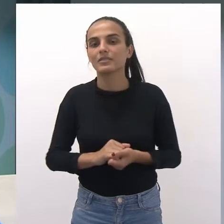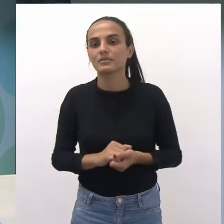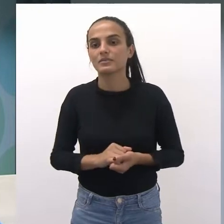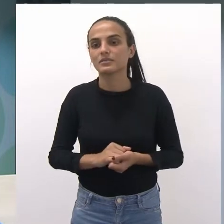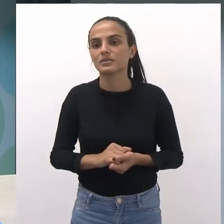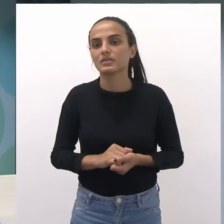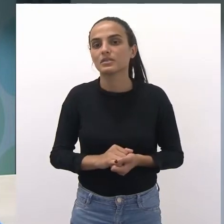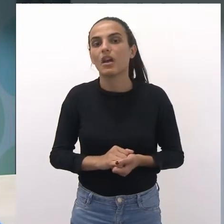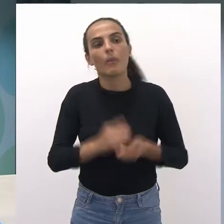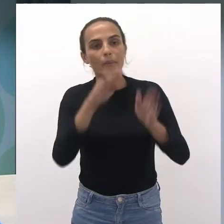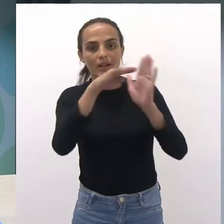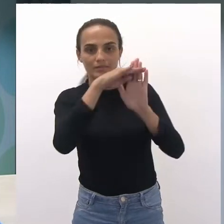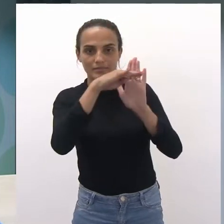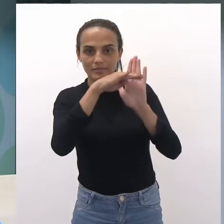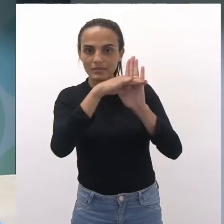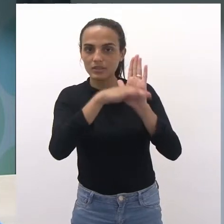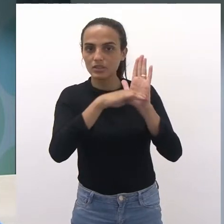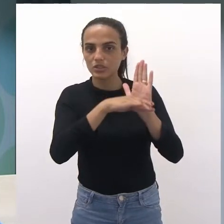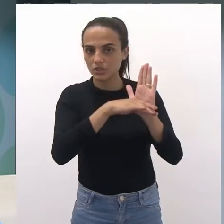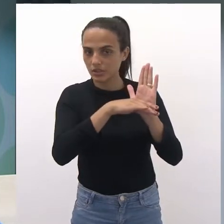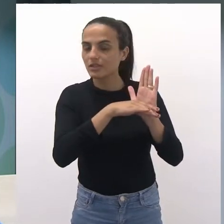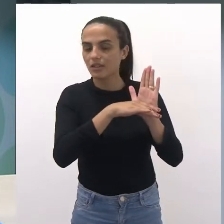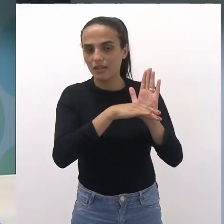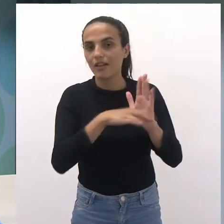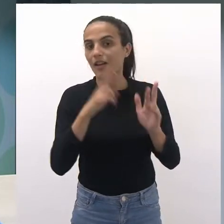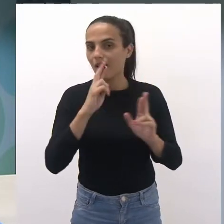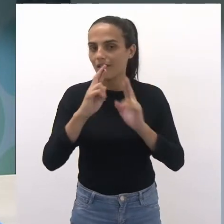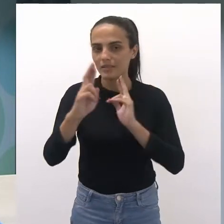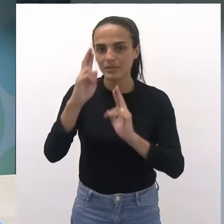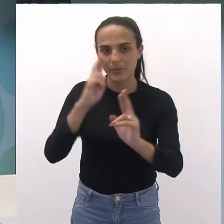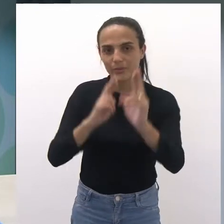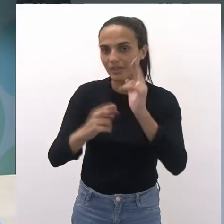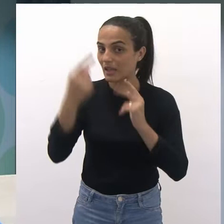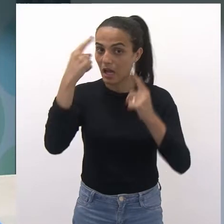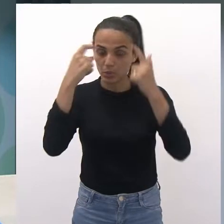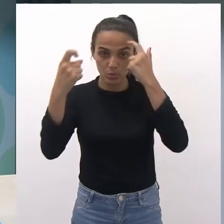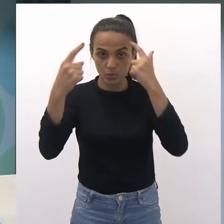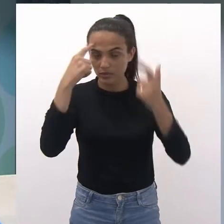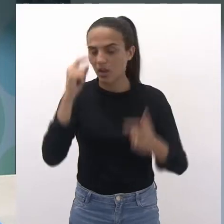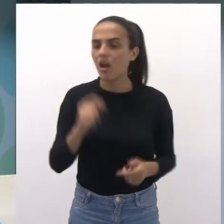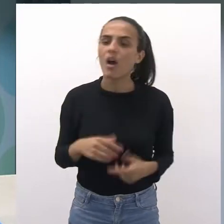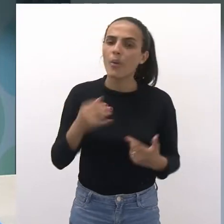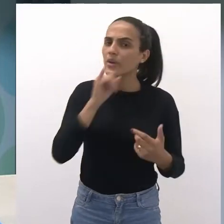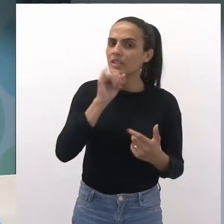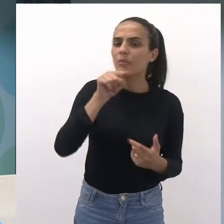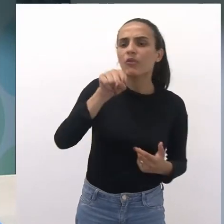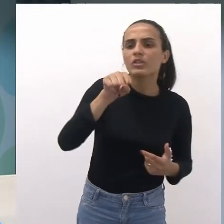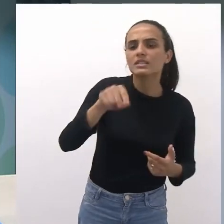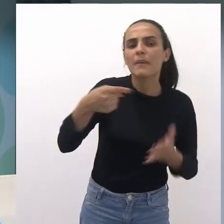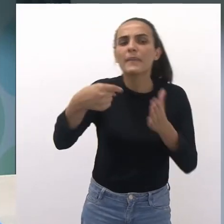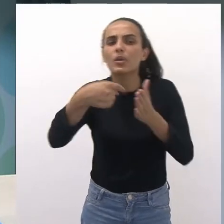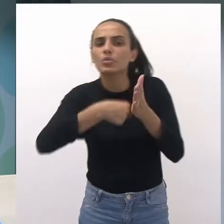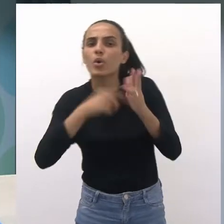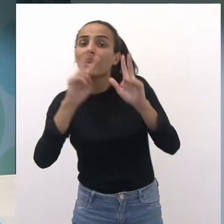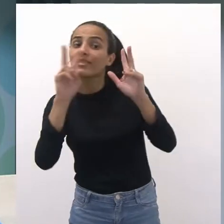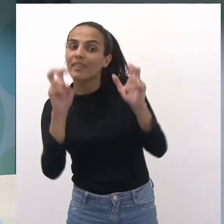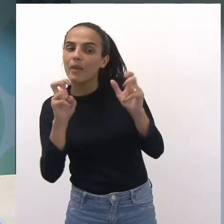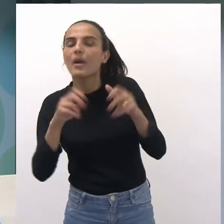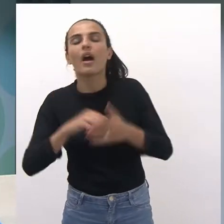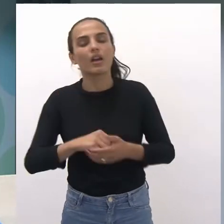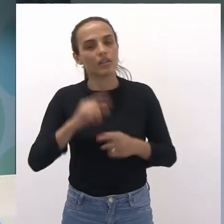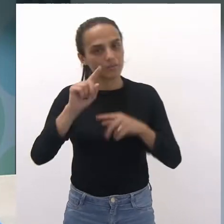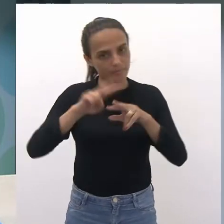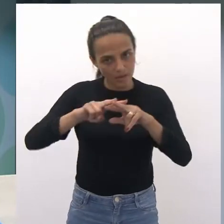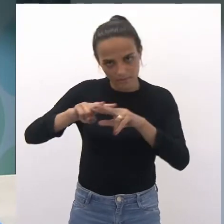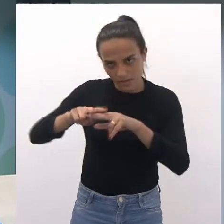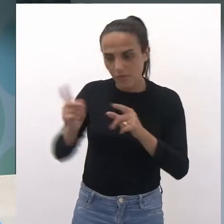uma listinha, por exemplo, na lousa, respondendo as dúvidas. Vamos lá, então fulano de tal perguntou sobre isso. Fazia aquela